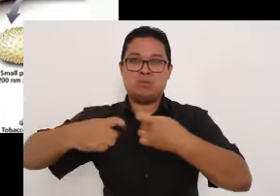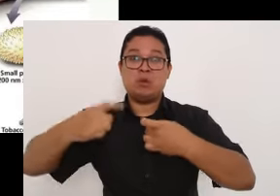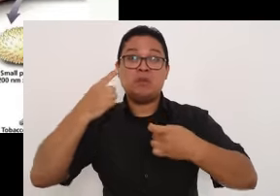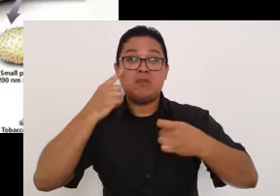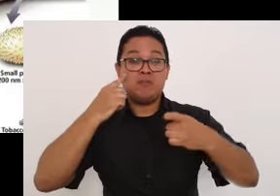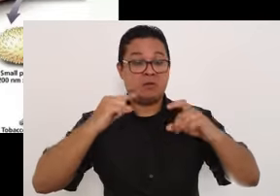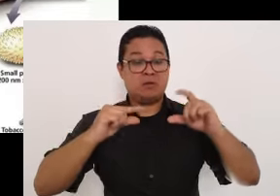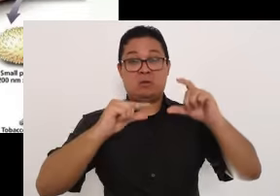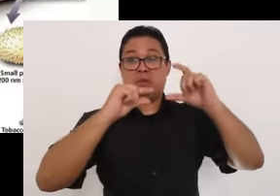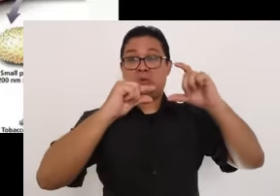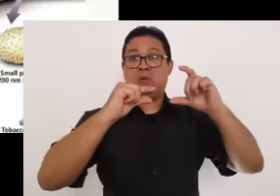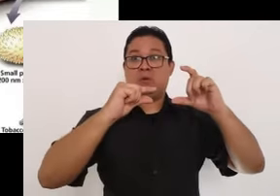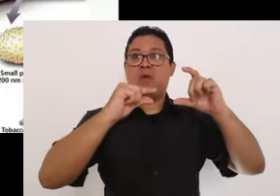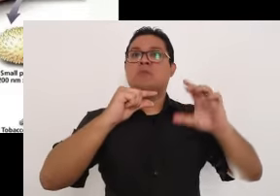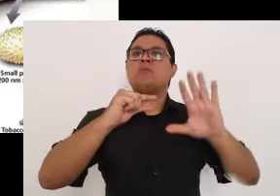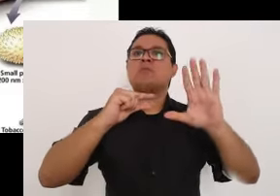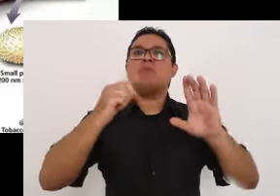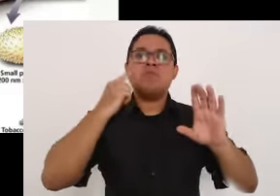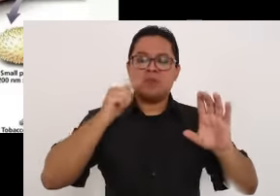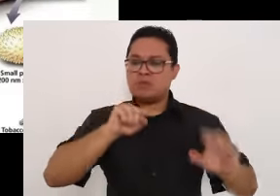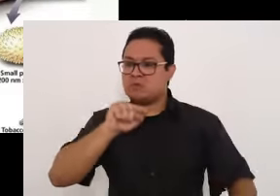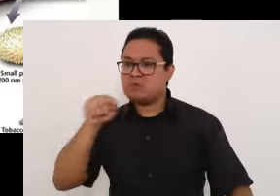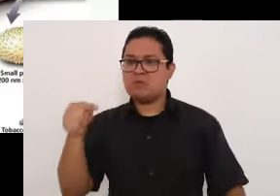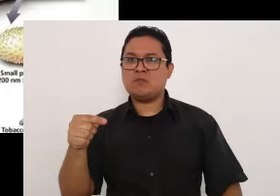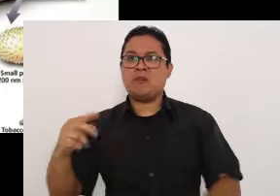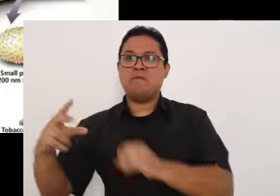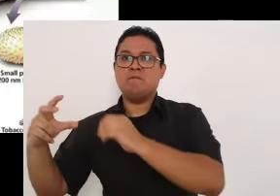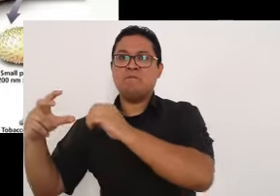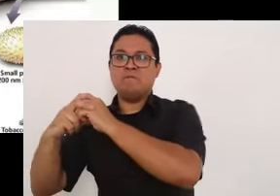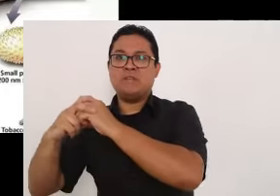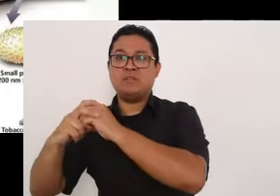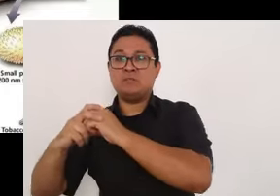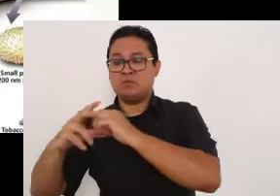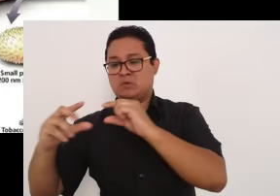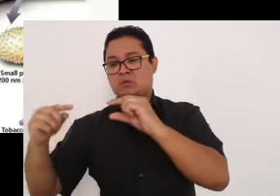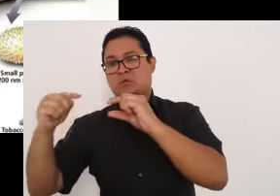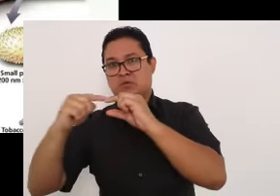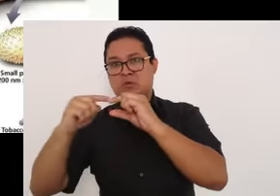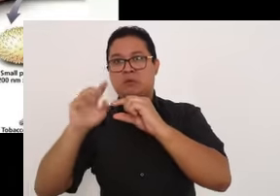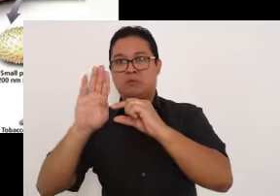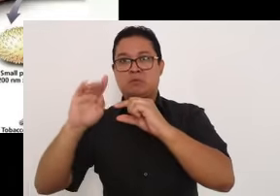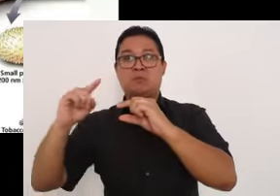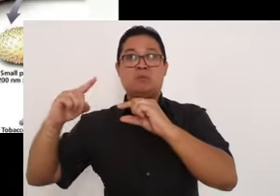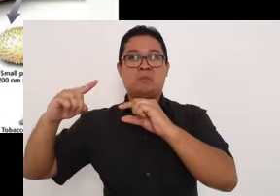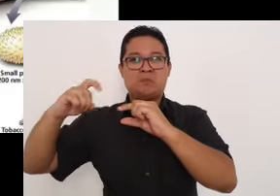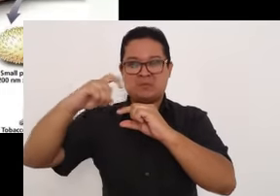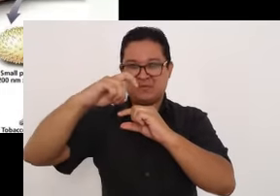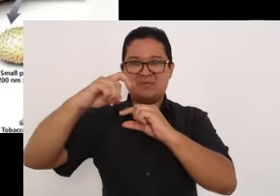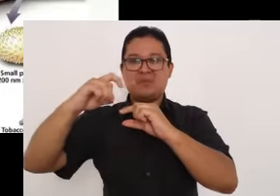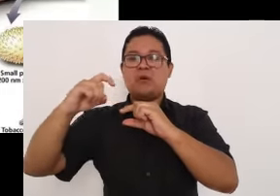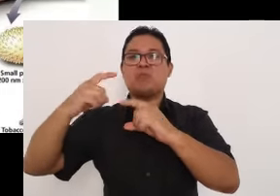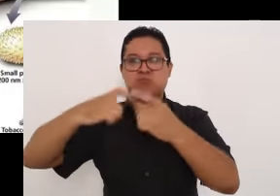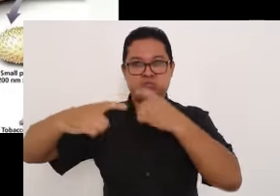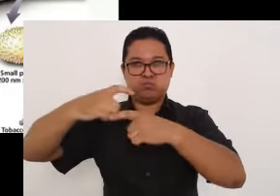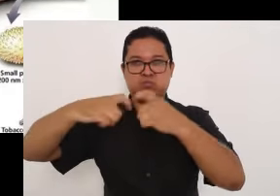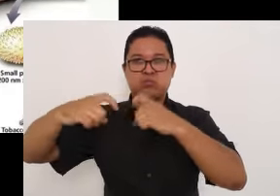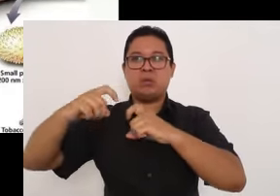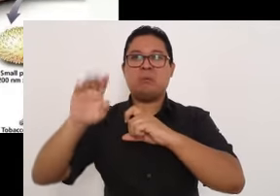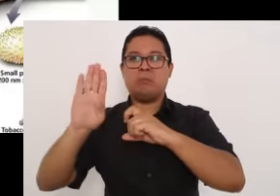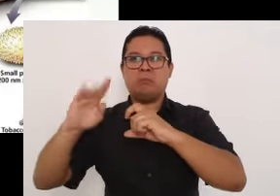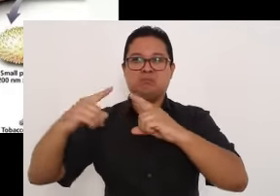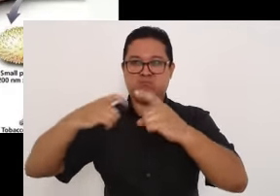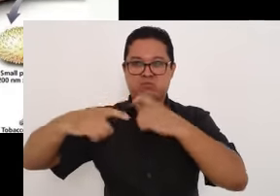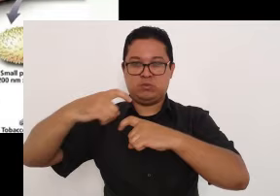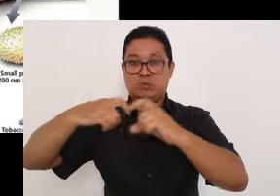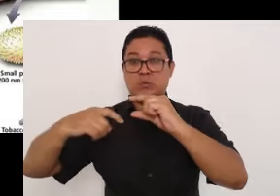os vírus. Olha só aqui, ó. Então você tem vírus que são minúsculos